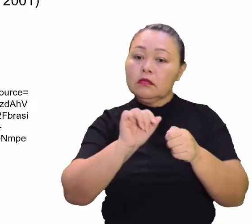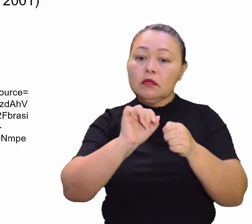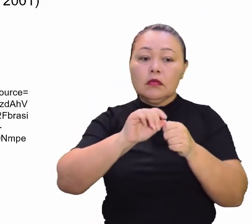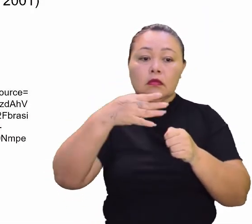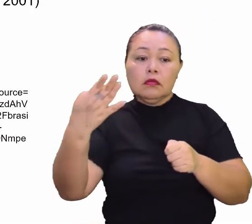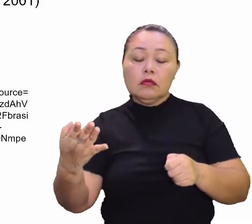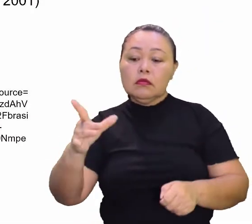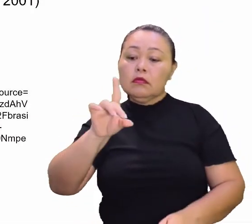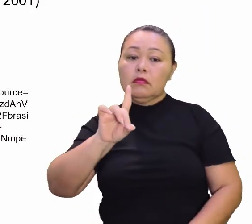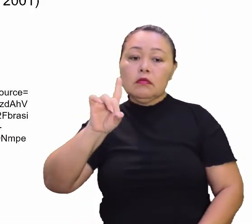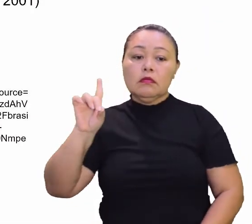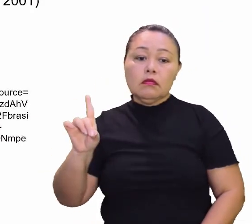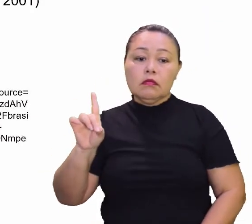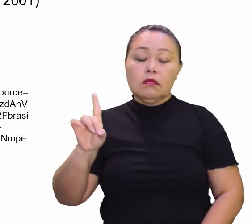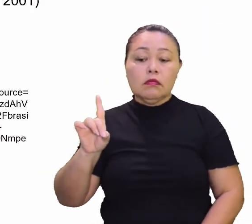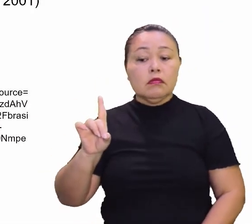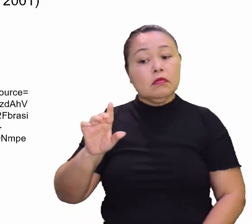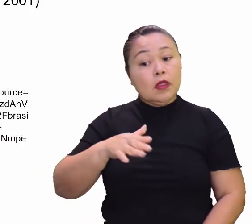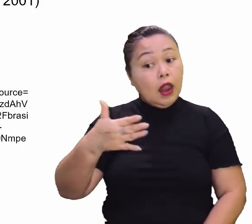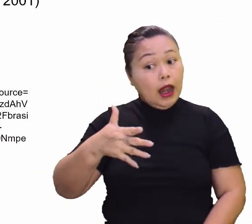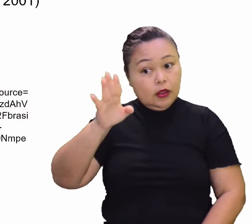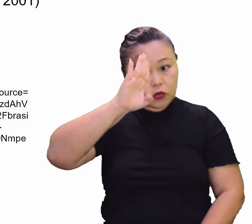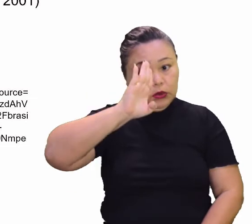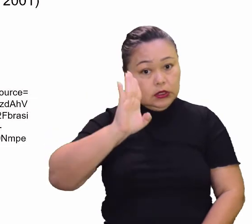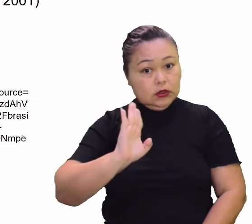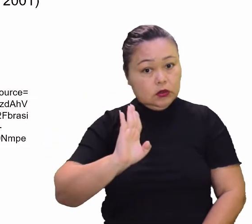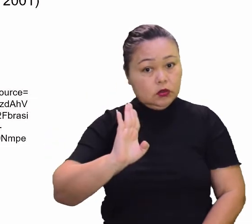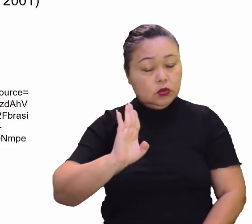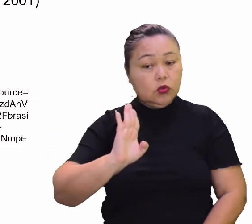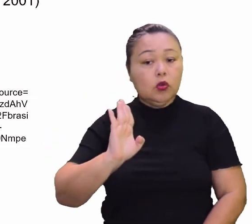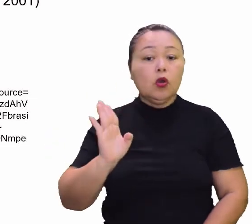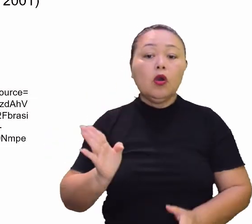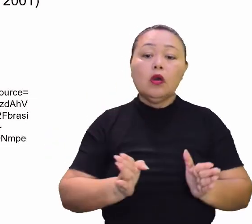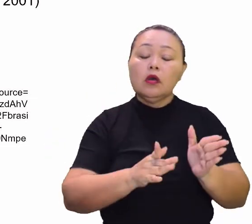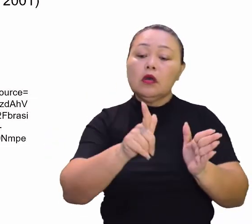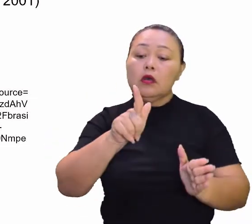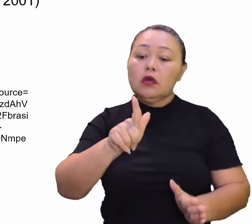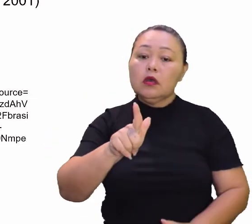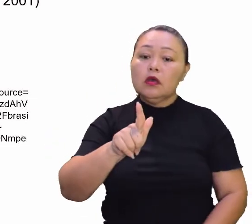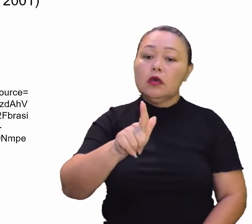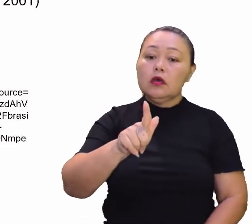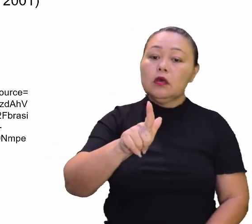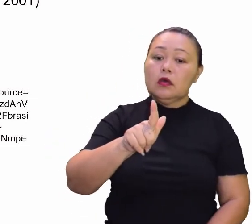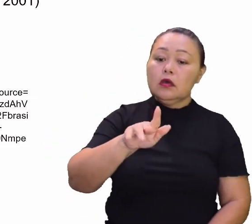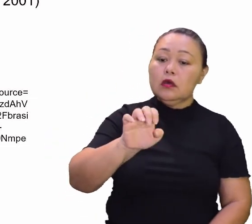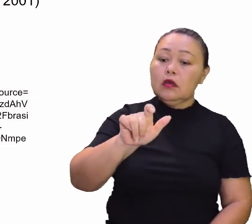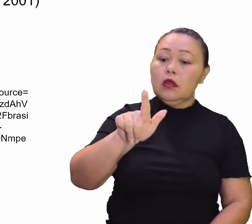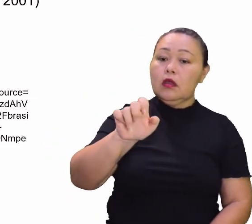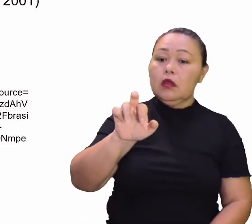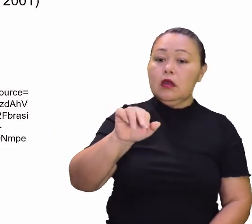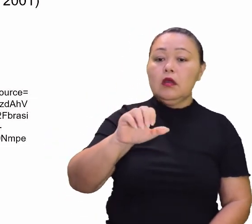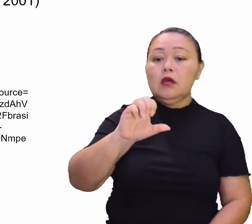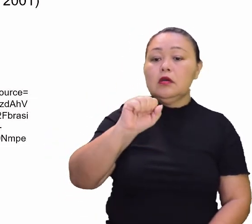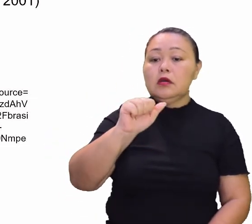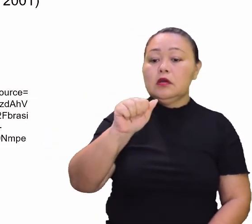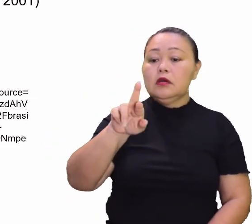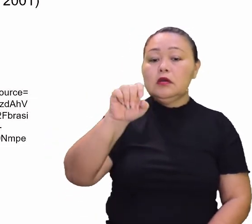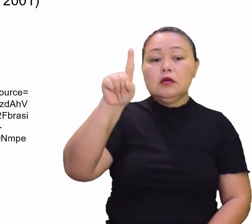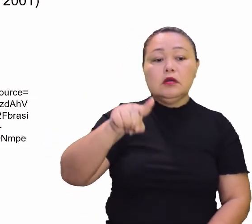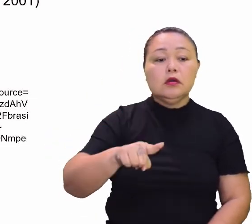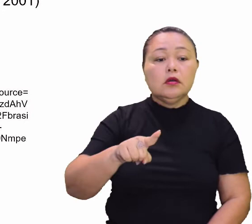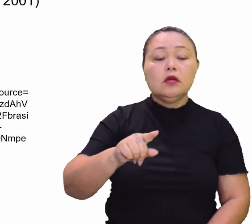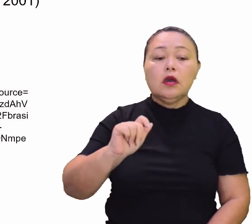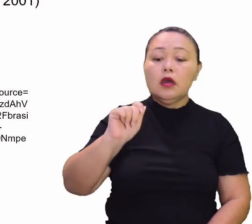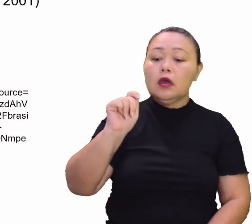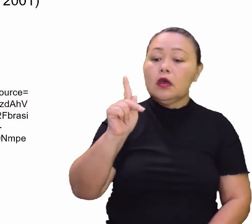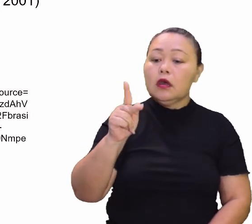margem direita, ou seja, o lado brasileiro, são os rios Galera, Sarerê,